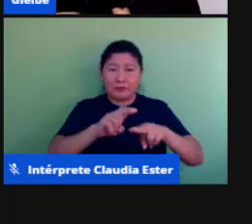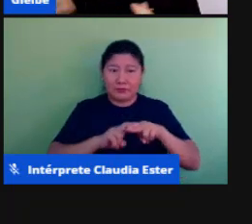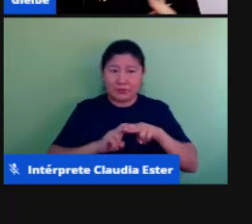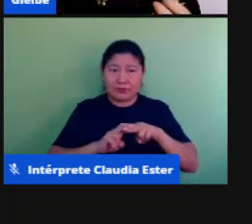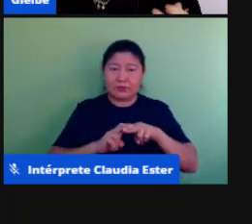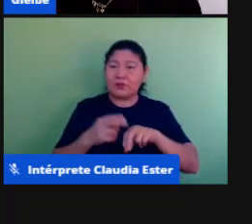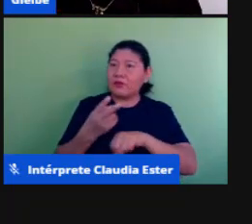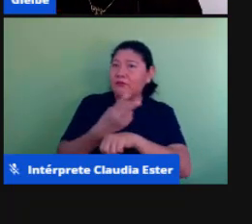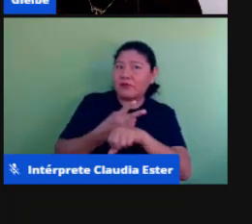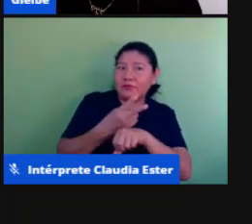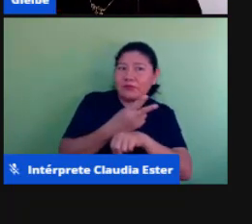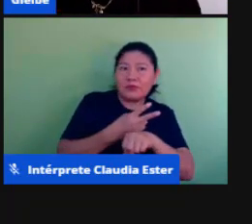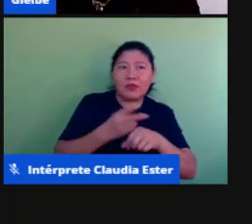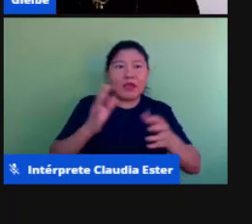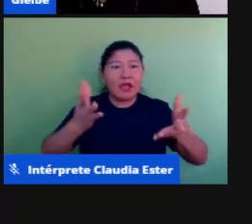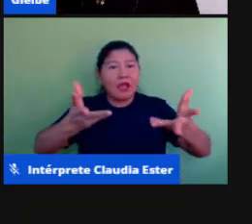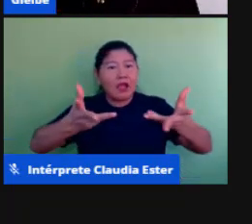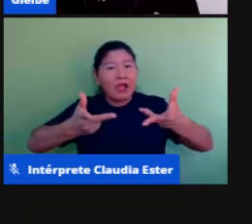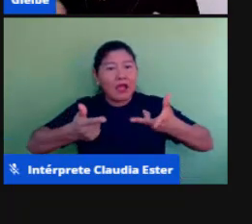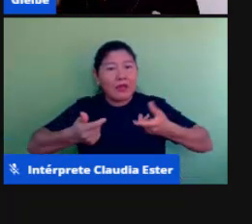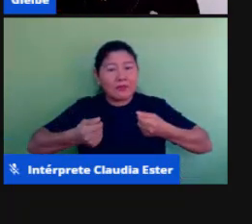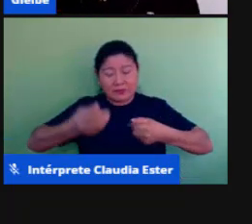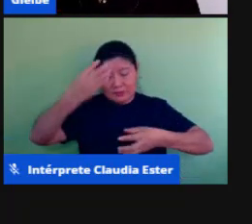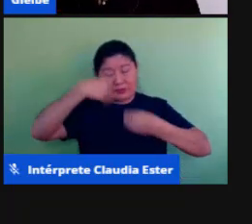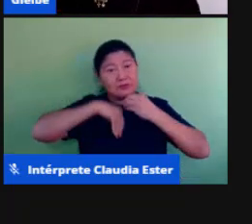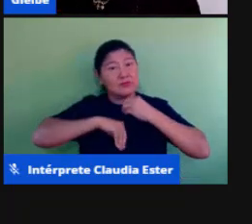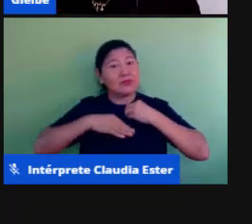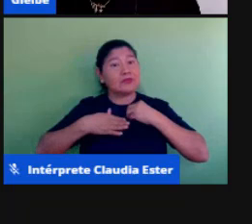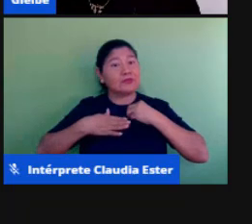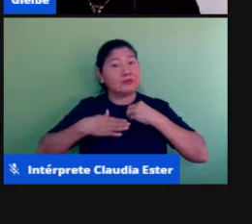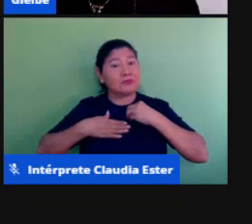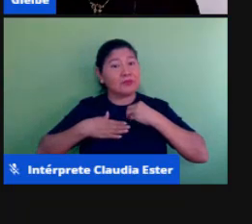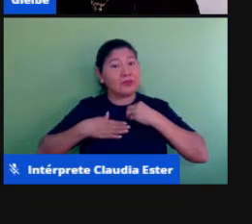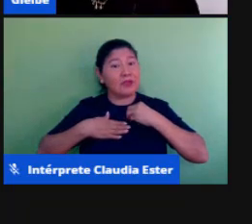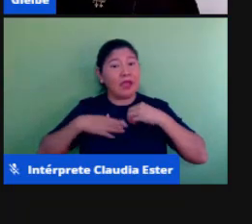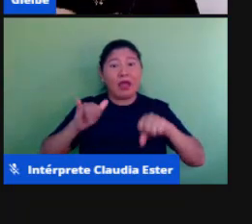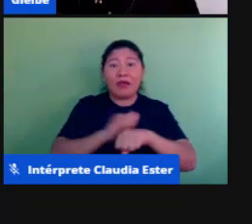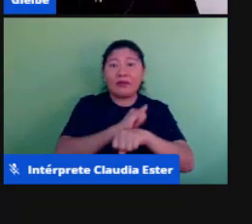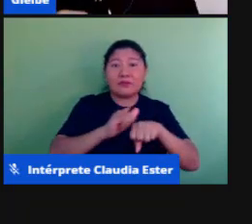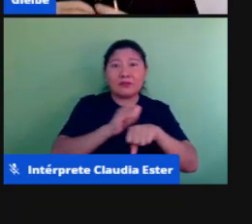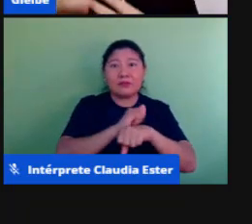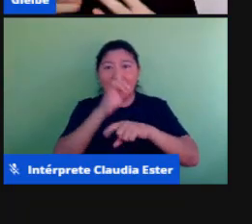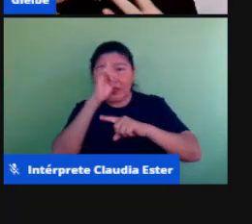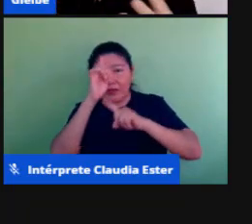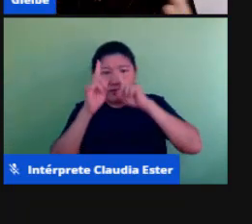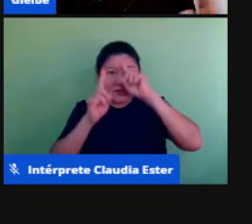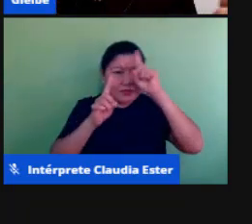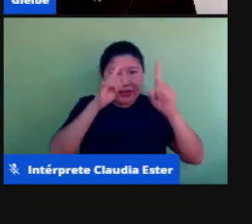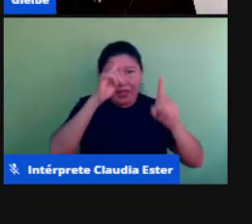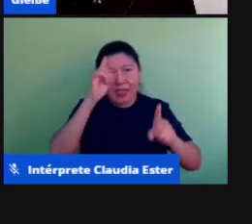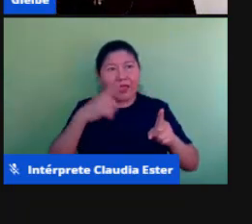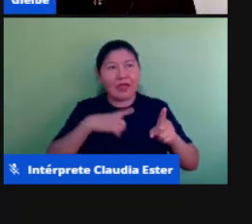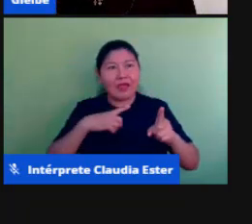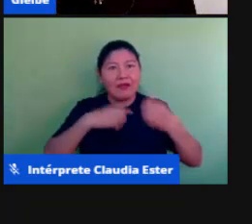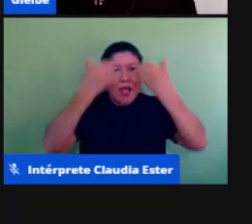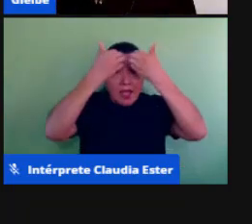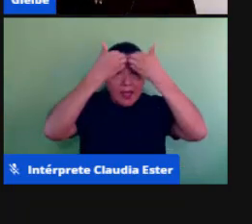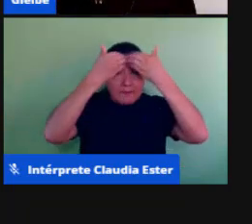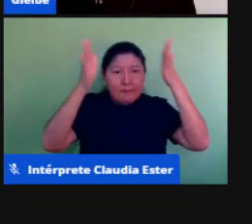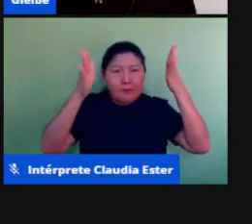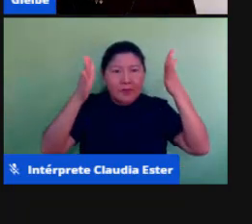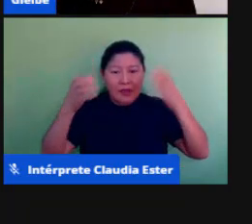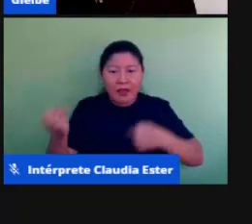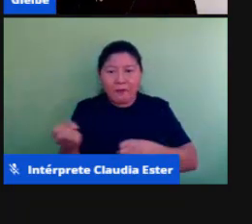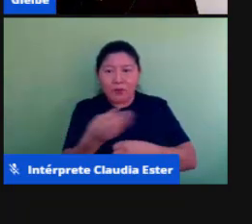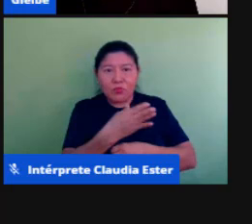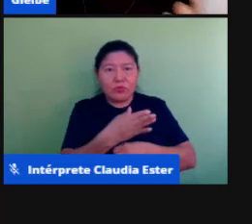as nossas habilidades, vamos procurar a nossa criatividade, vamos nos abrir para esse novo que